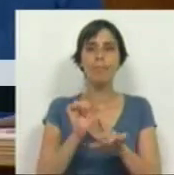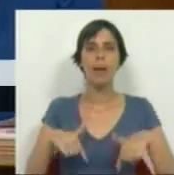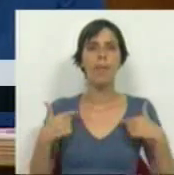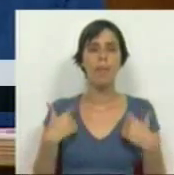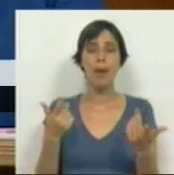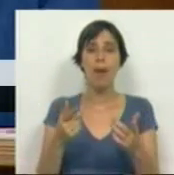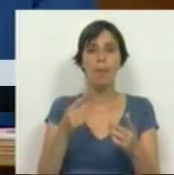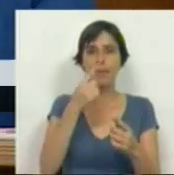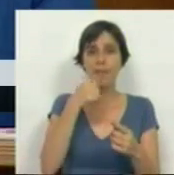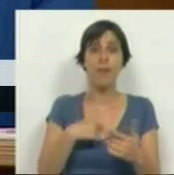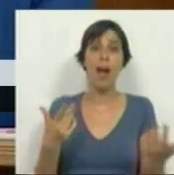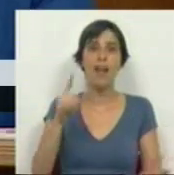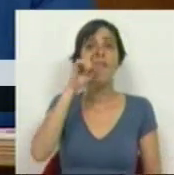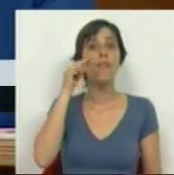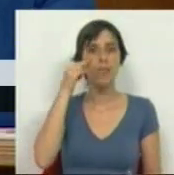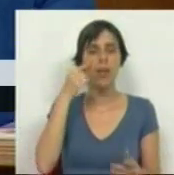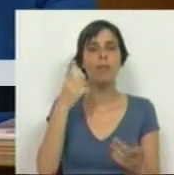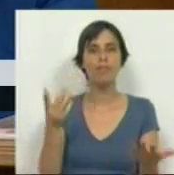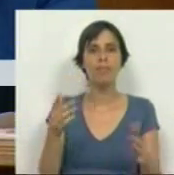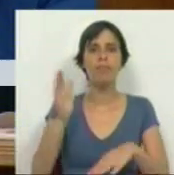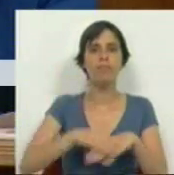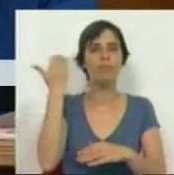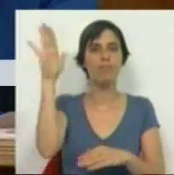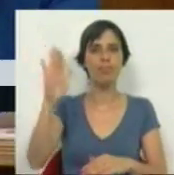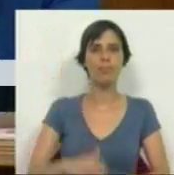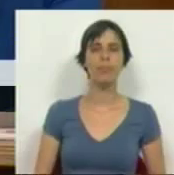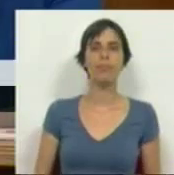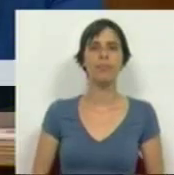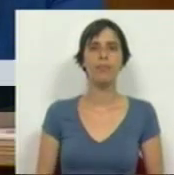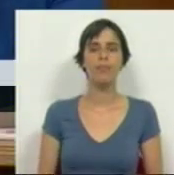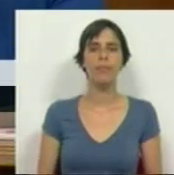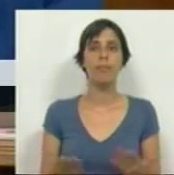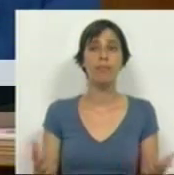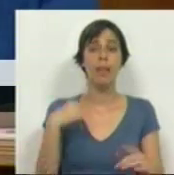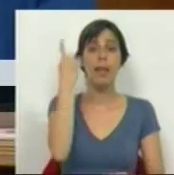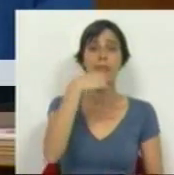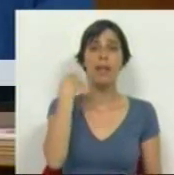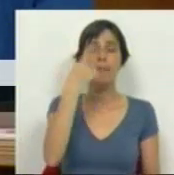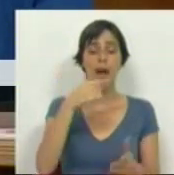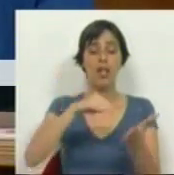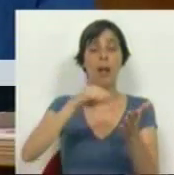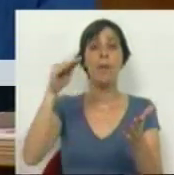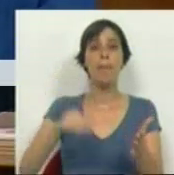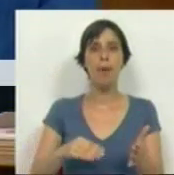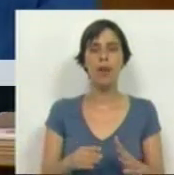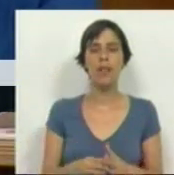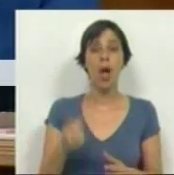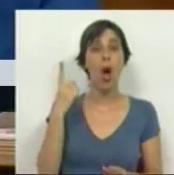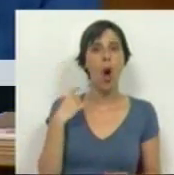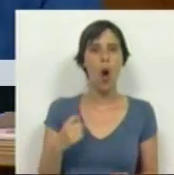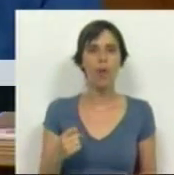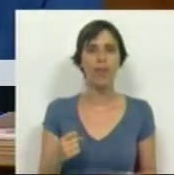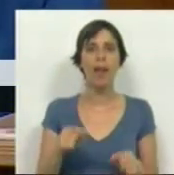própria ratoeira, Vítor Gaspar bateu com a porta. A imagem da tomada de posse,